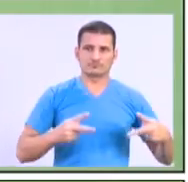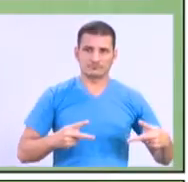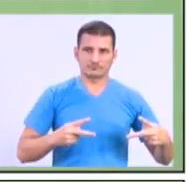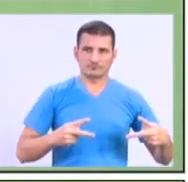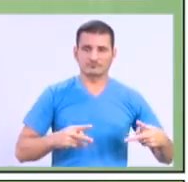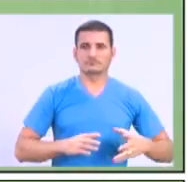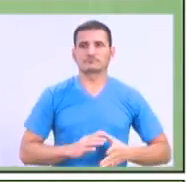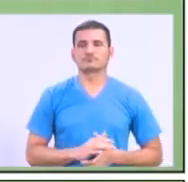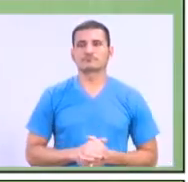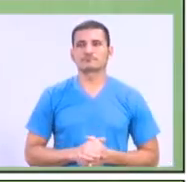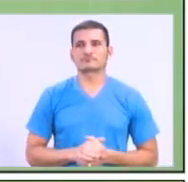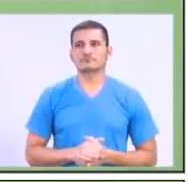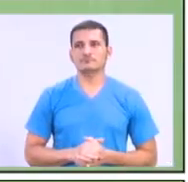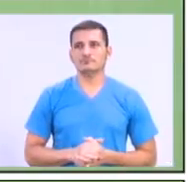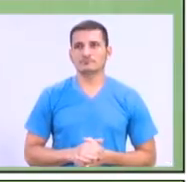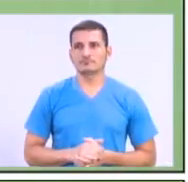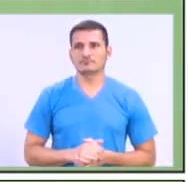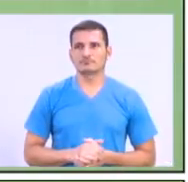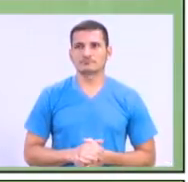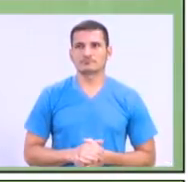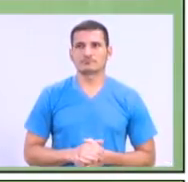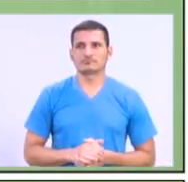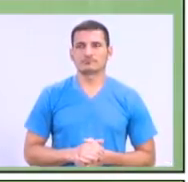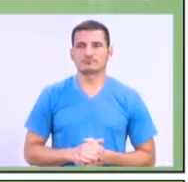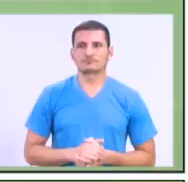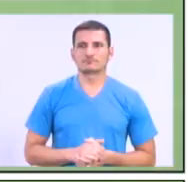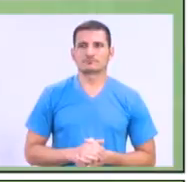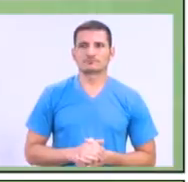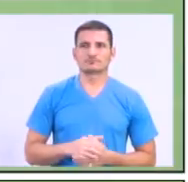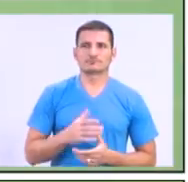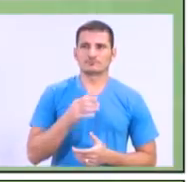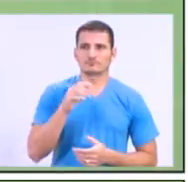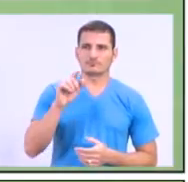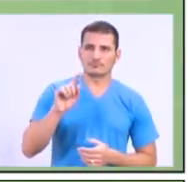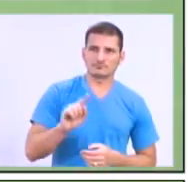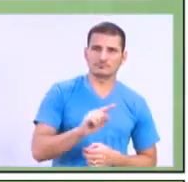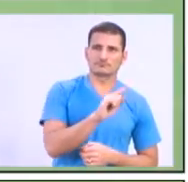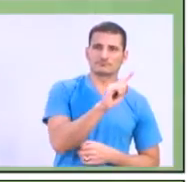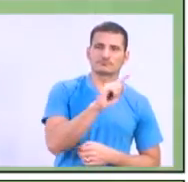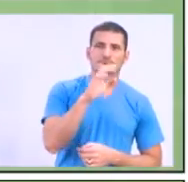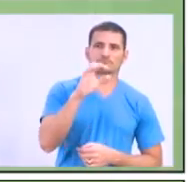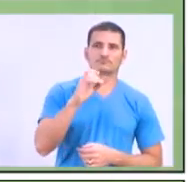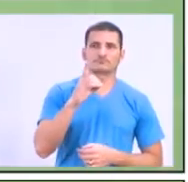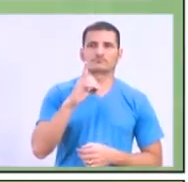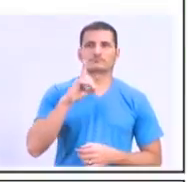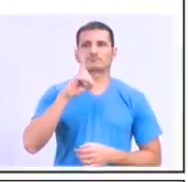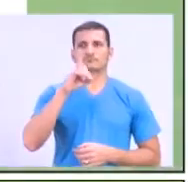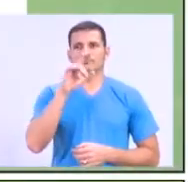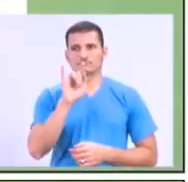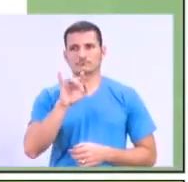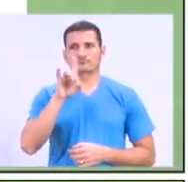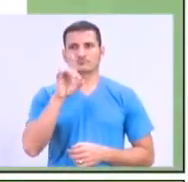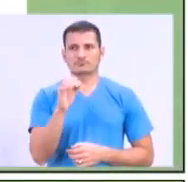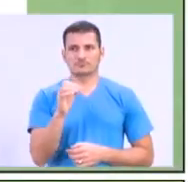Então, basicamente, ele não devolve códigos PHP para o usuário final.